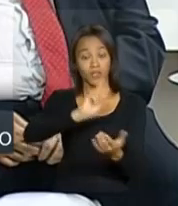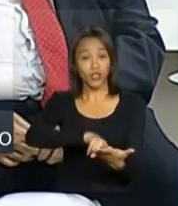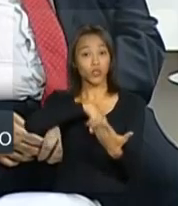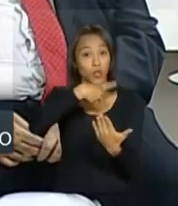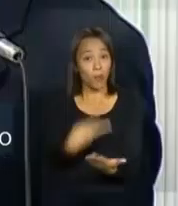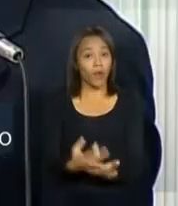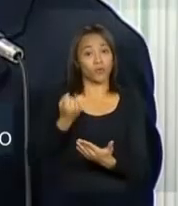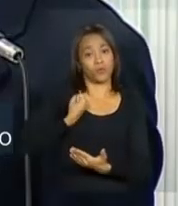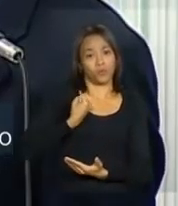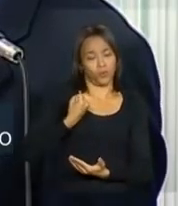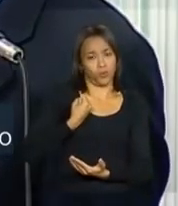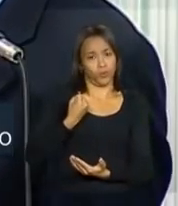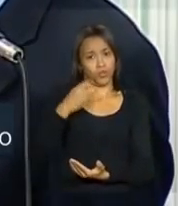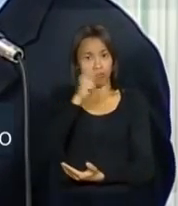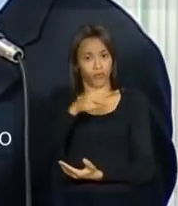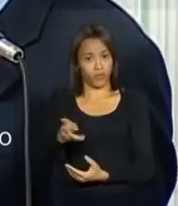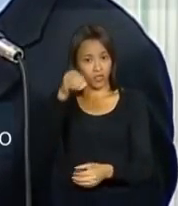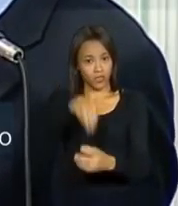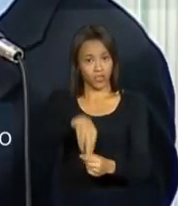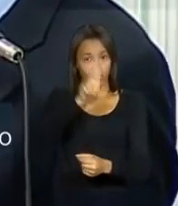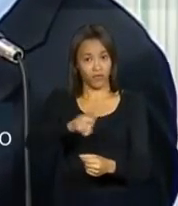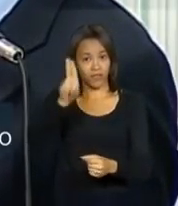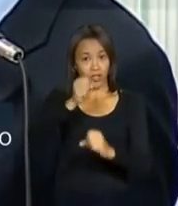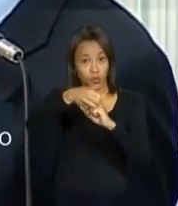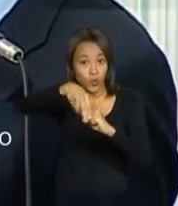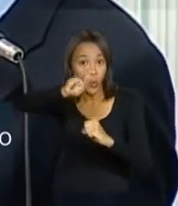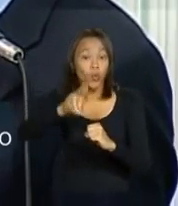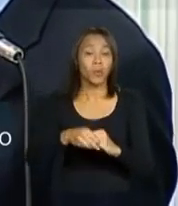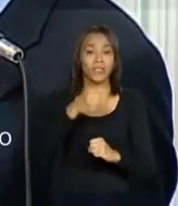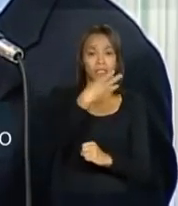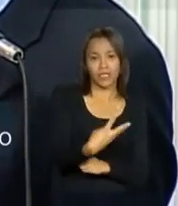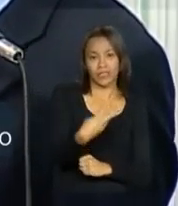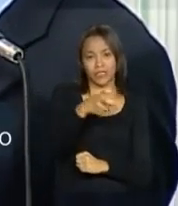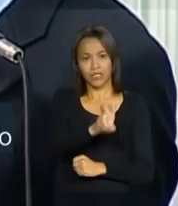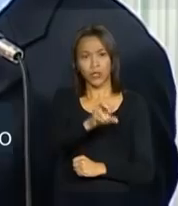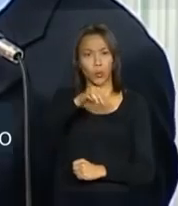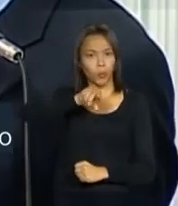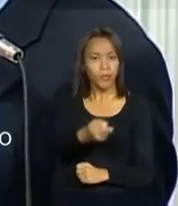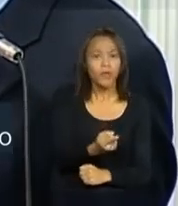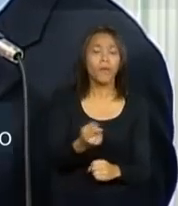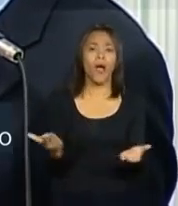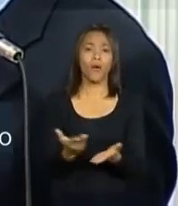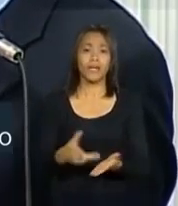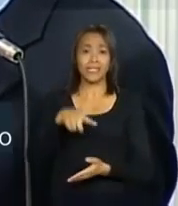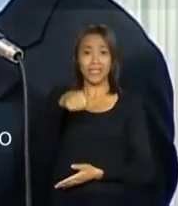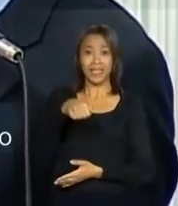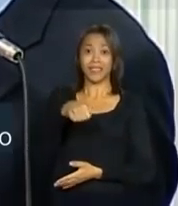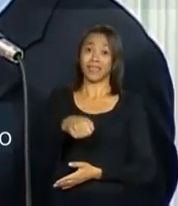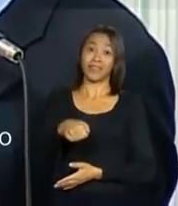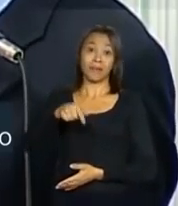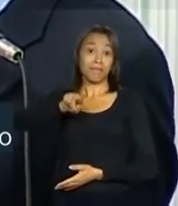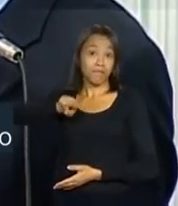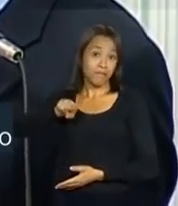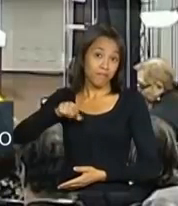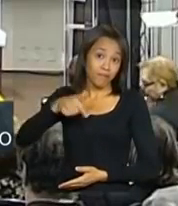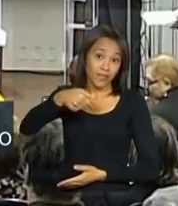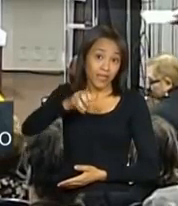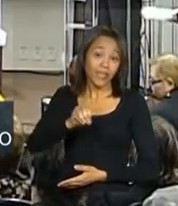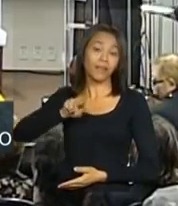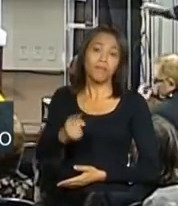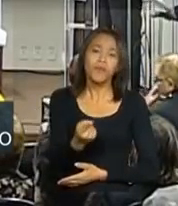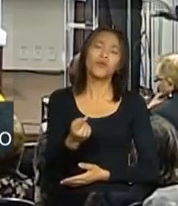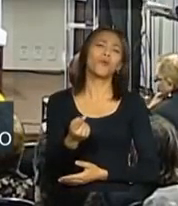número de professores com doutorado dedicados à pesquisa. Passamos de 35 mil para 70 mil professores doutores